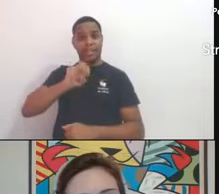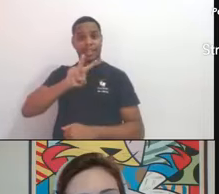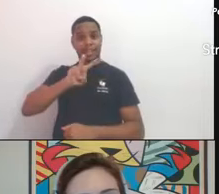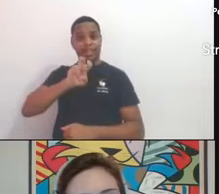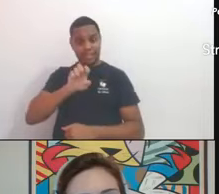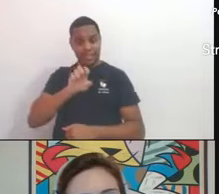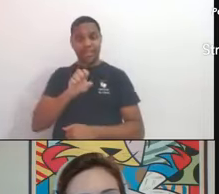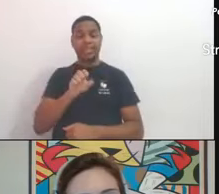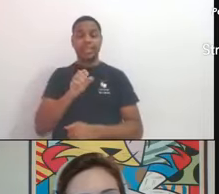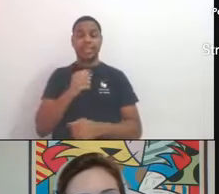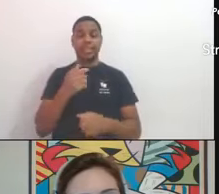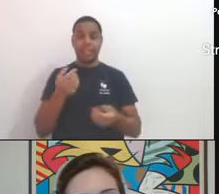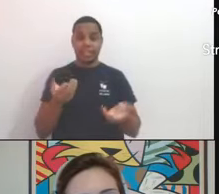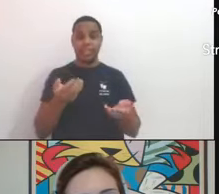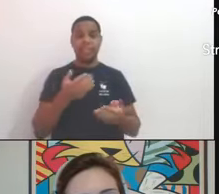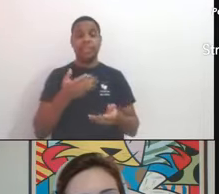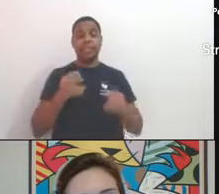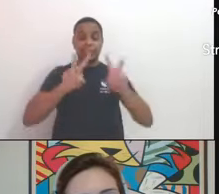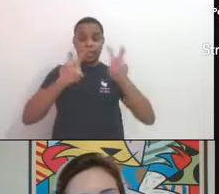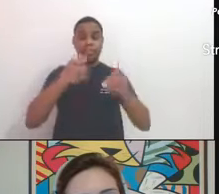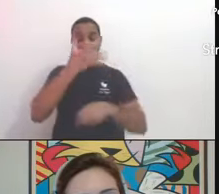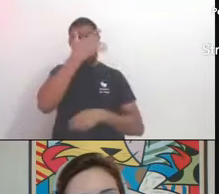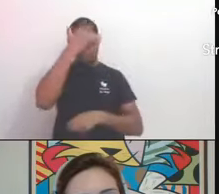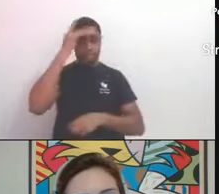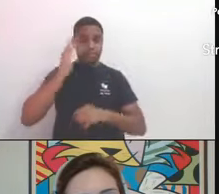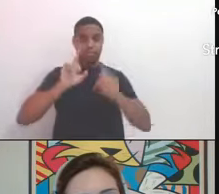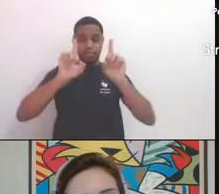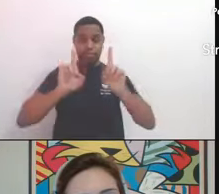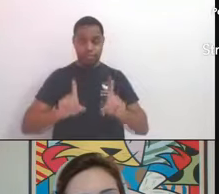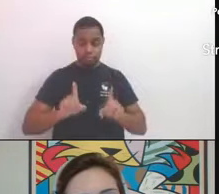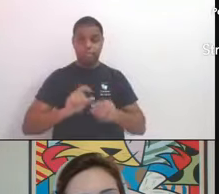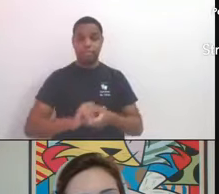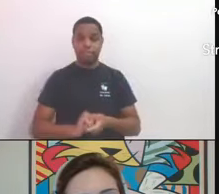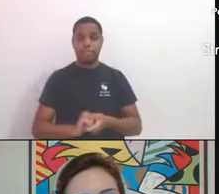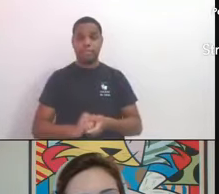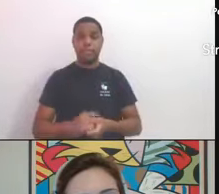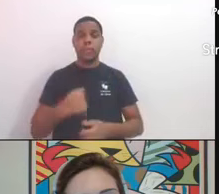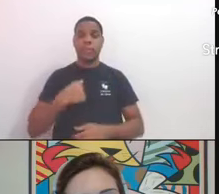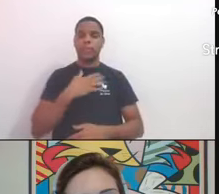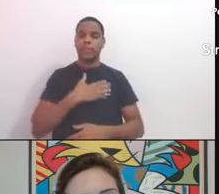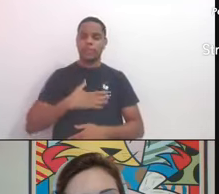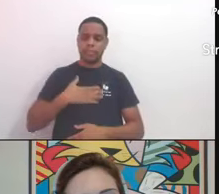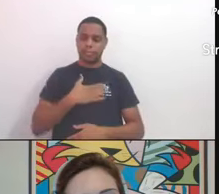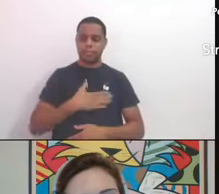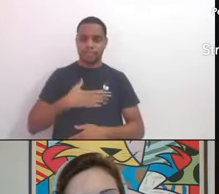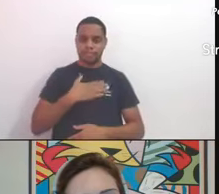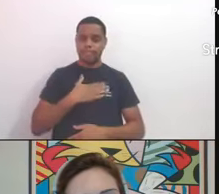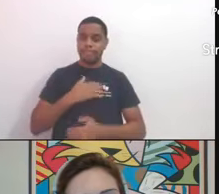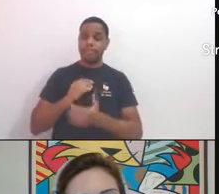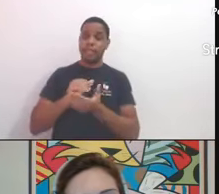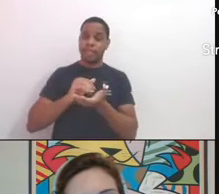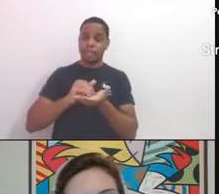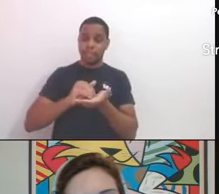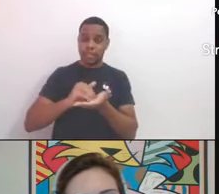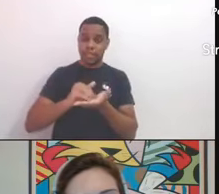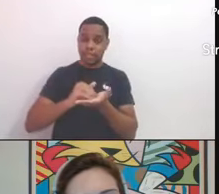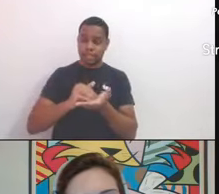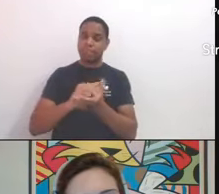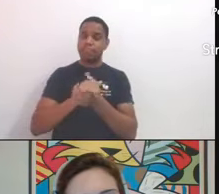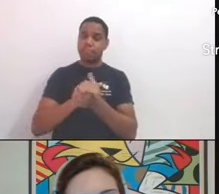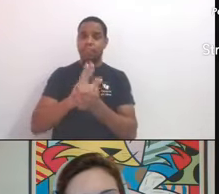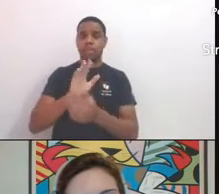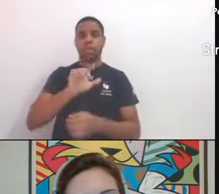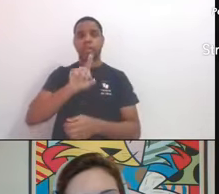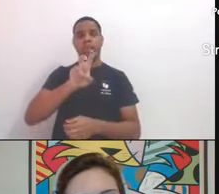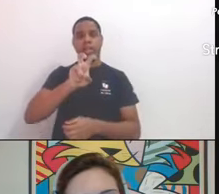para falar sobre pessoa com deficiência. Em primeiro lugar, eu gostaria de cumprimentar a Secretaria pelos 15